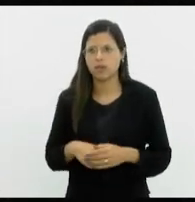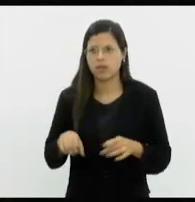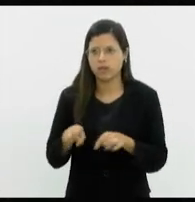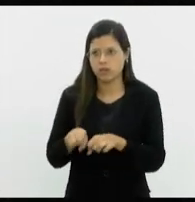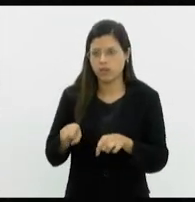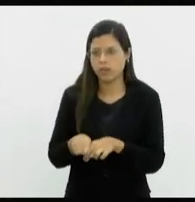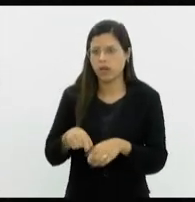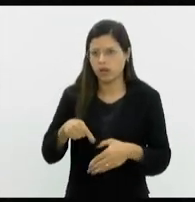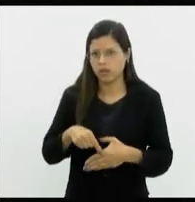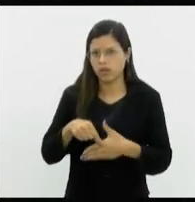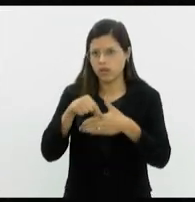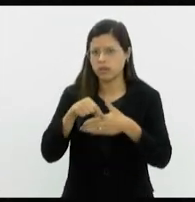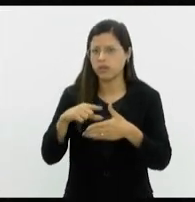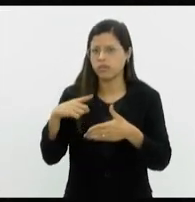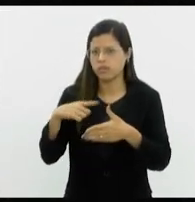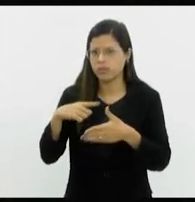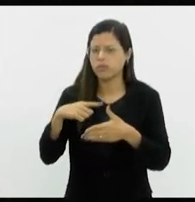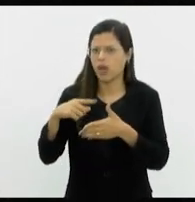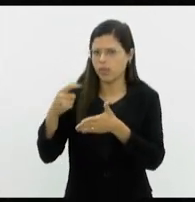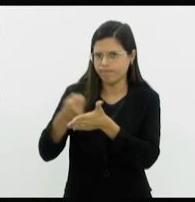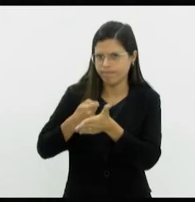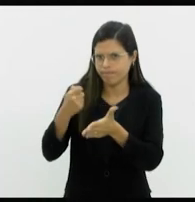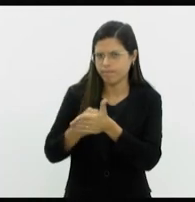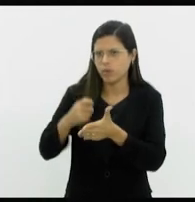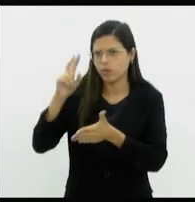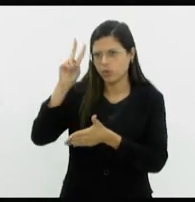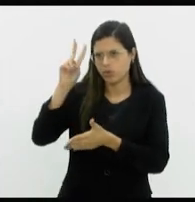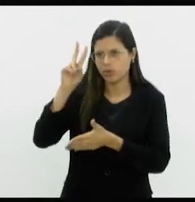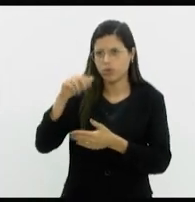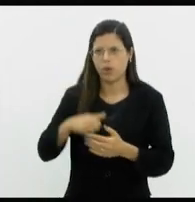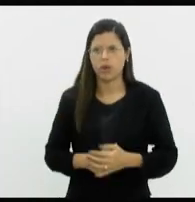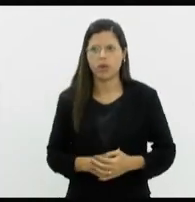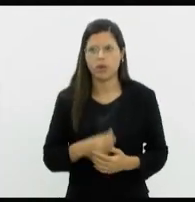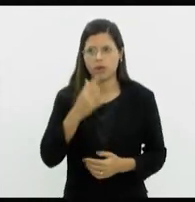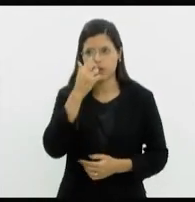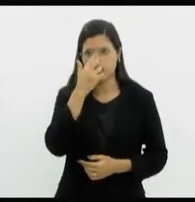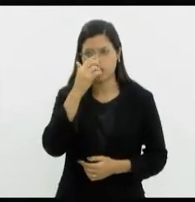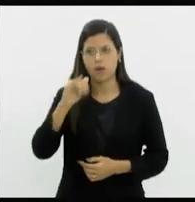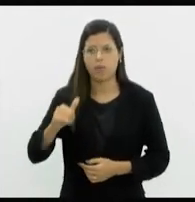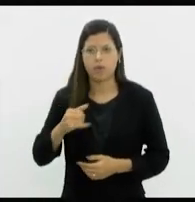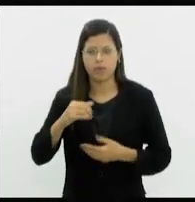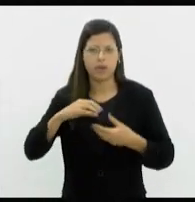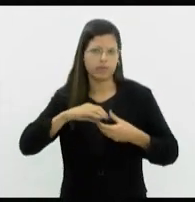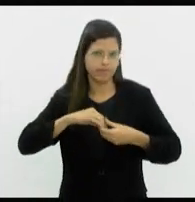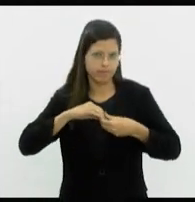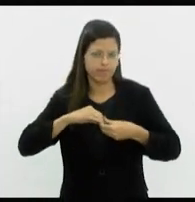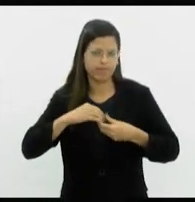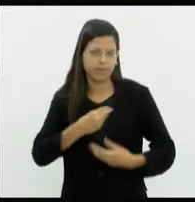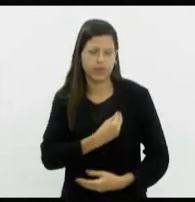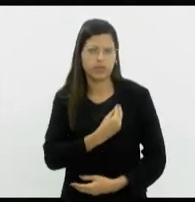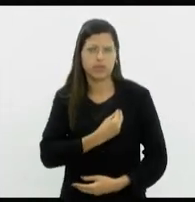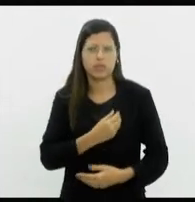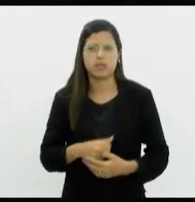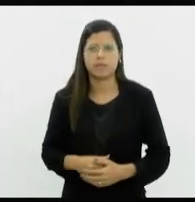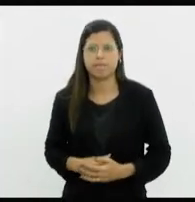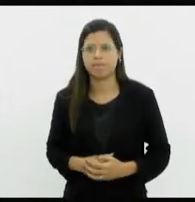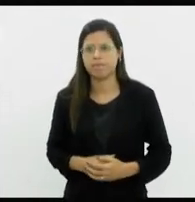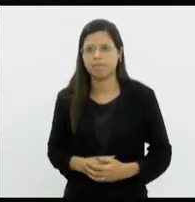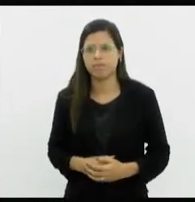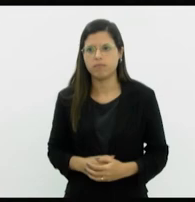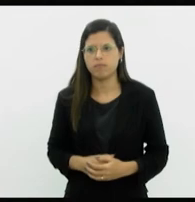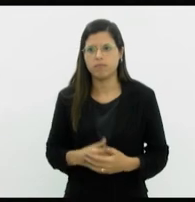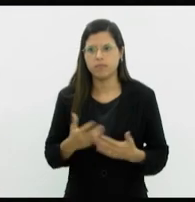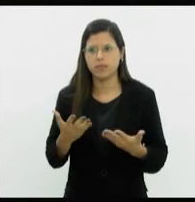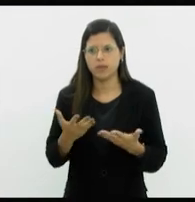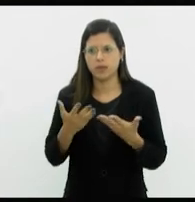Sindesprev, tem uma militância histórica nesse setor. Aproveito e saúdo a sua presença e quero que